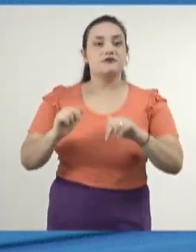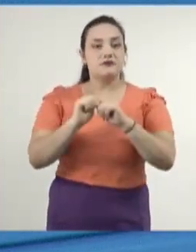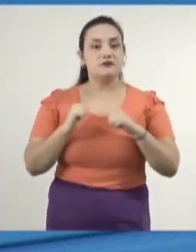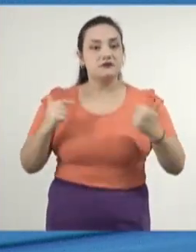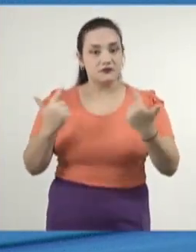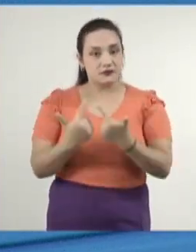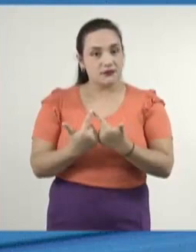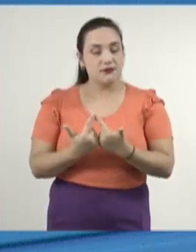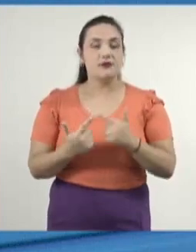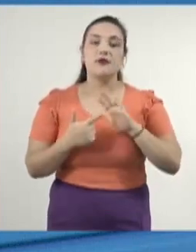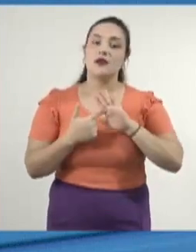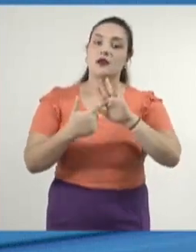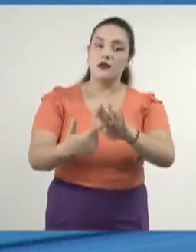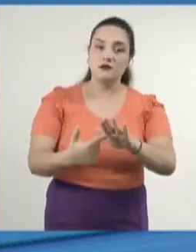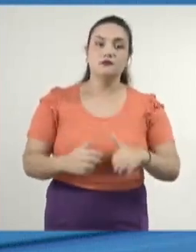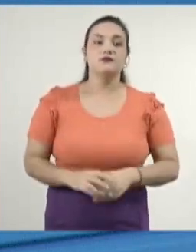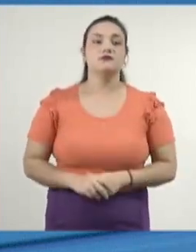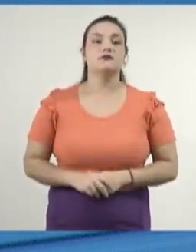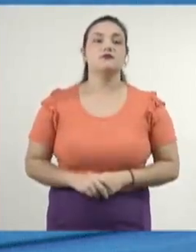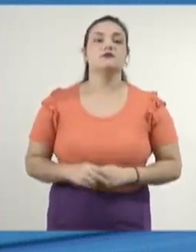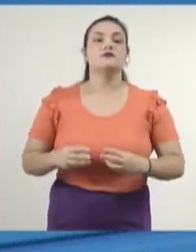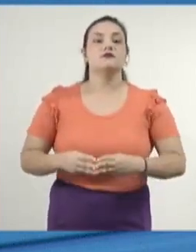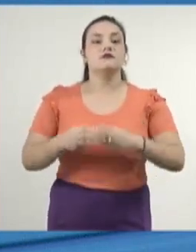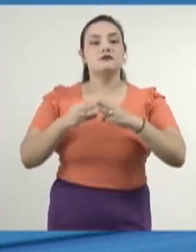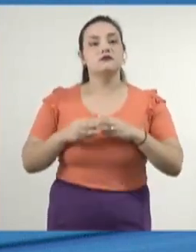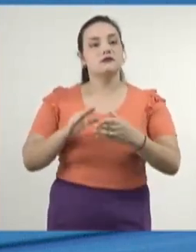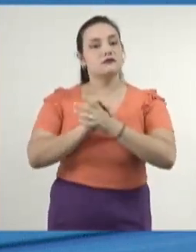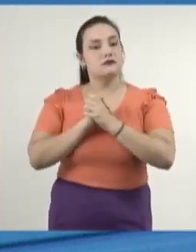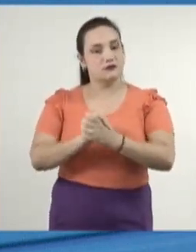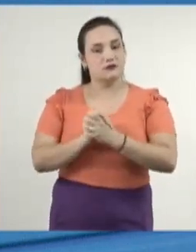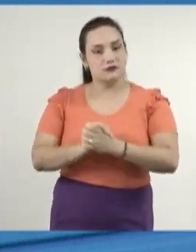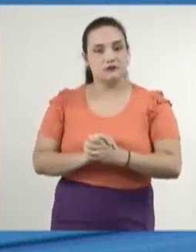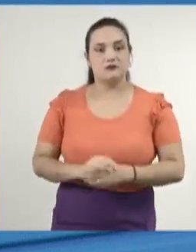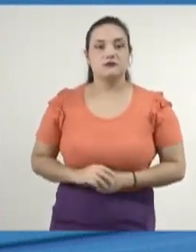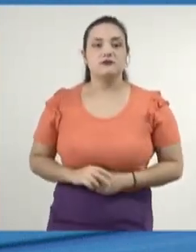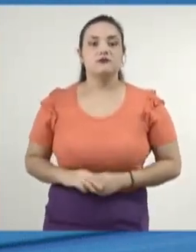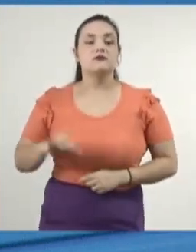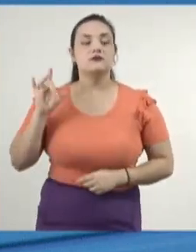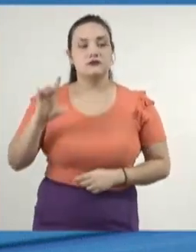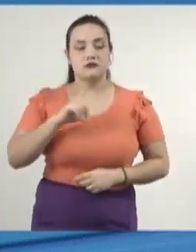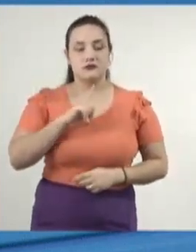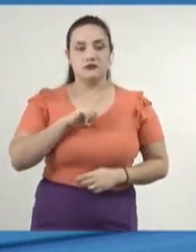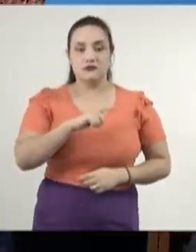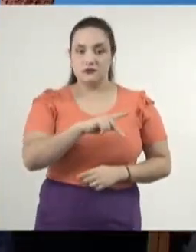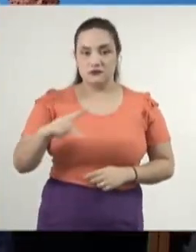ao apresentar esta moção de congratulação. É o que eu tinha, senhor presidente. Obrigada.